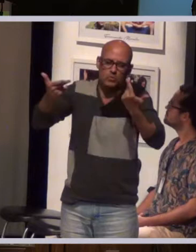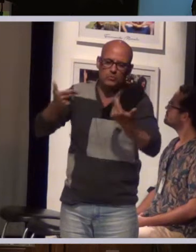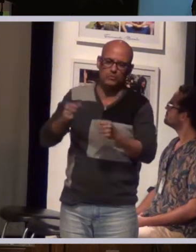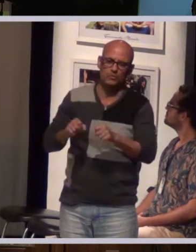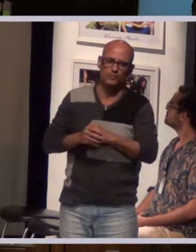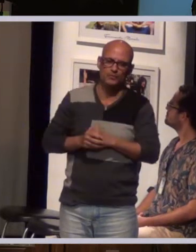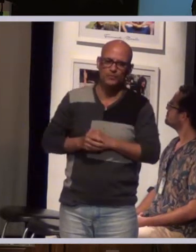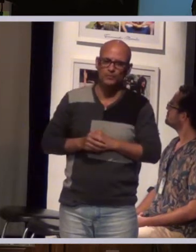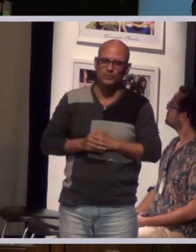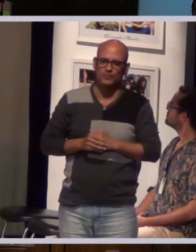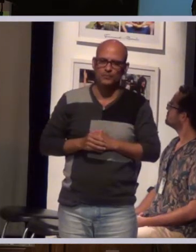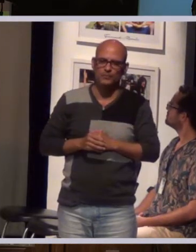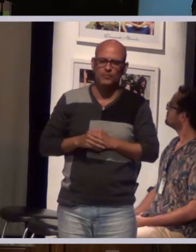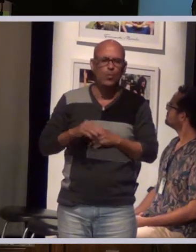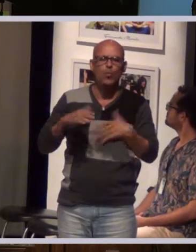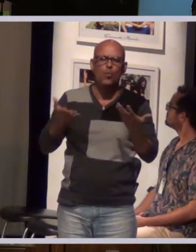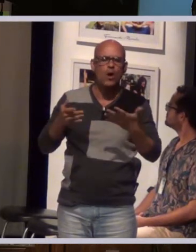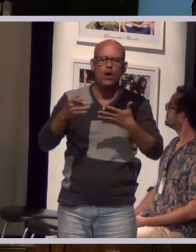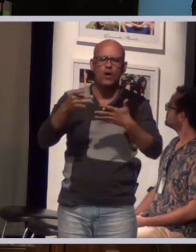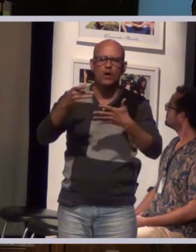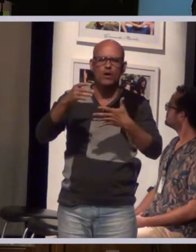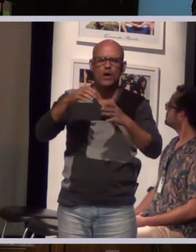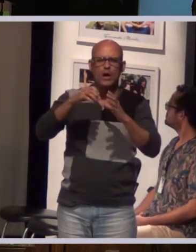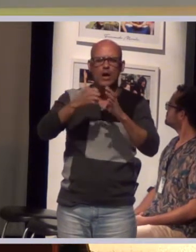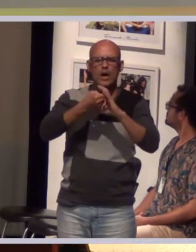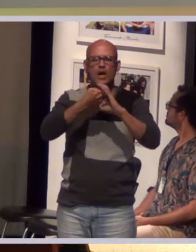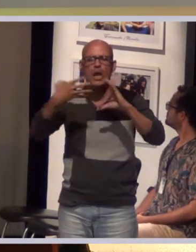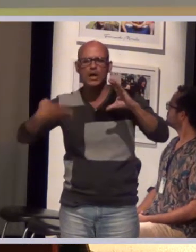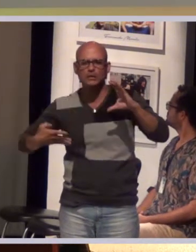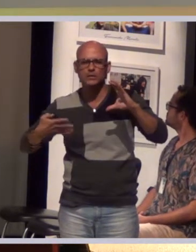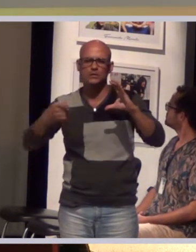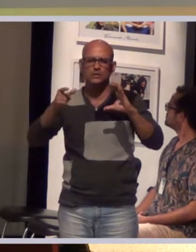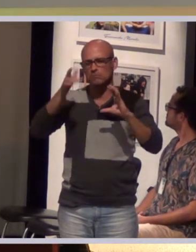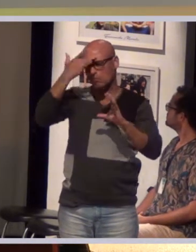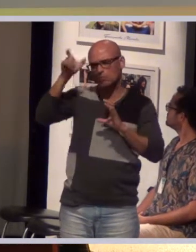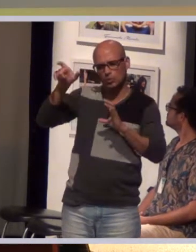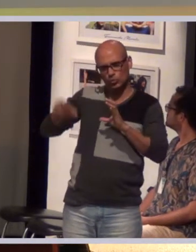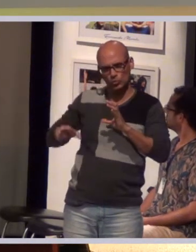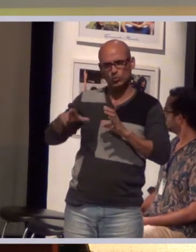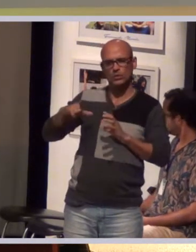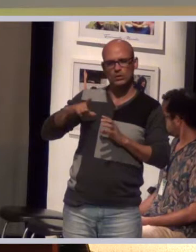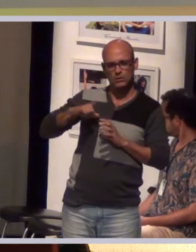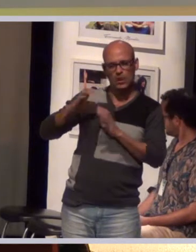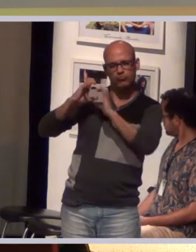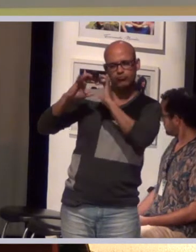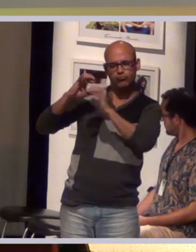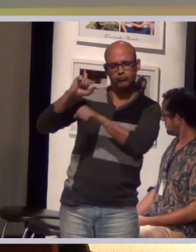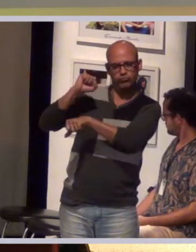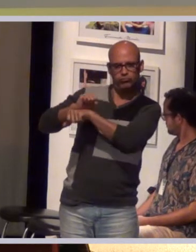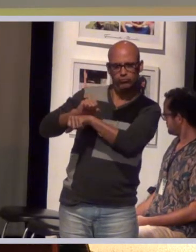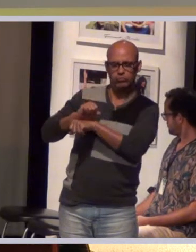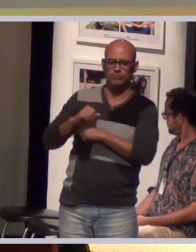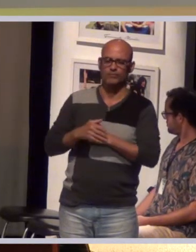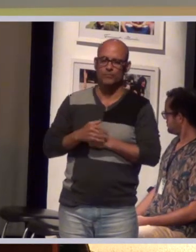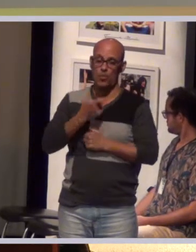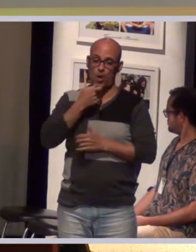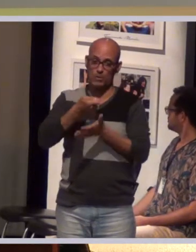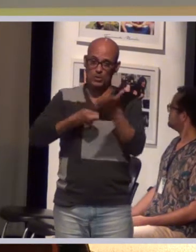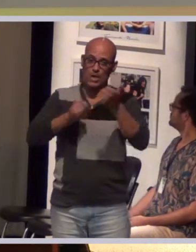As características em comum nos sujeitos são, aí eu cito Alexandre,